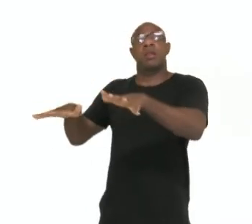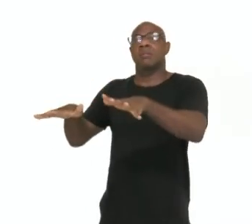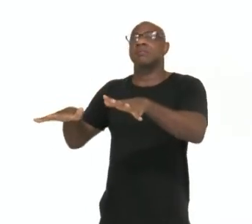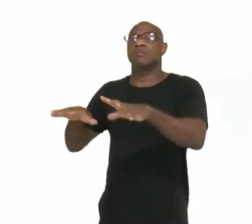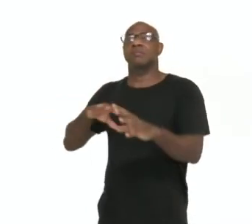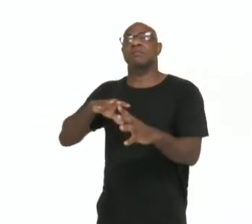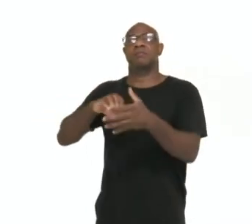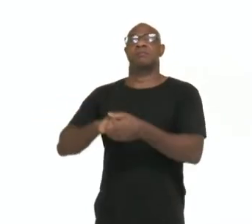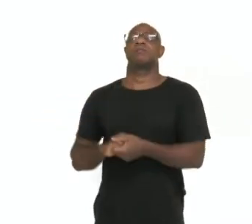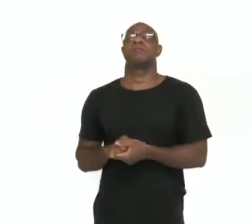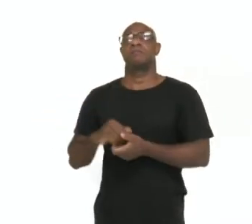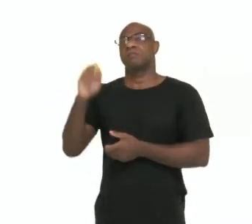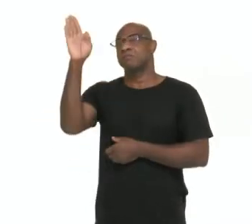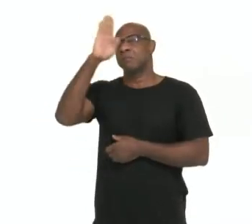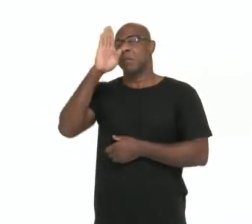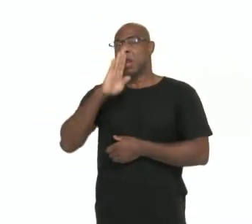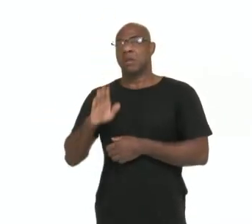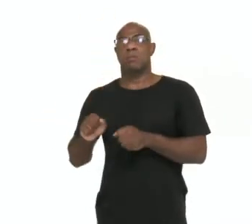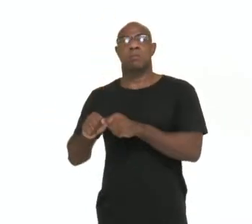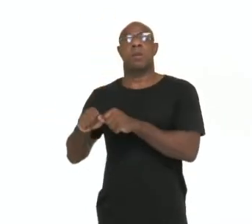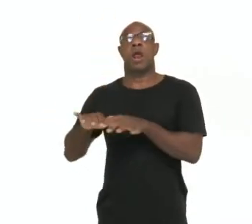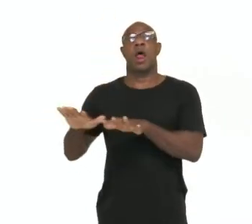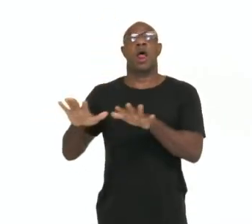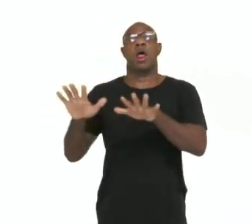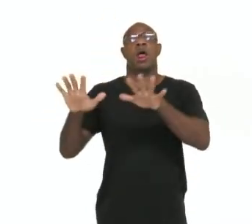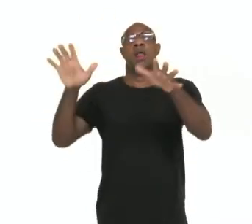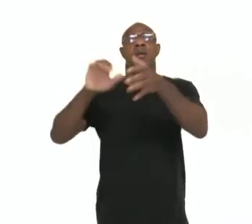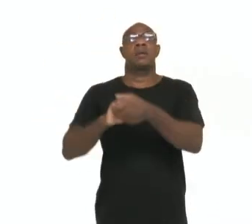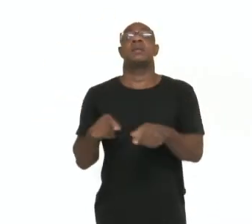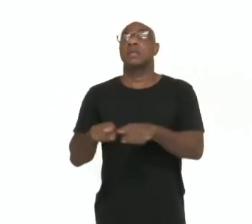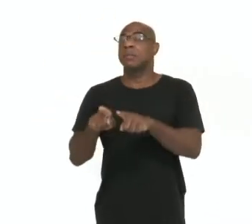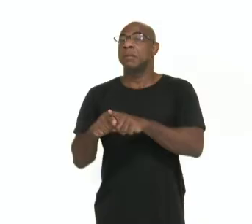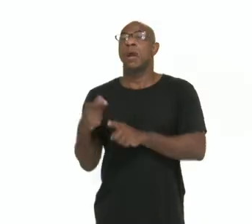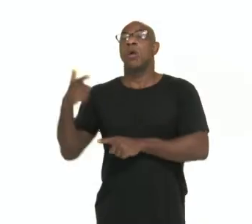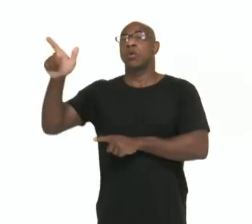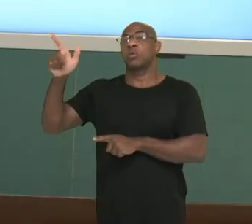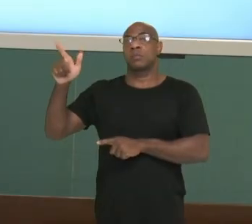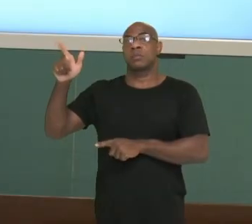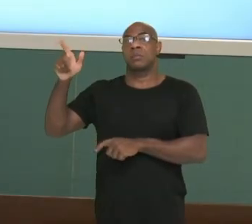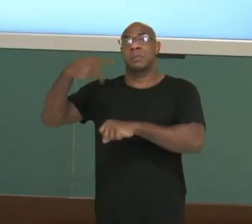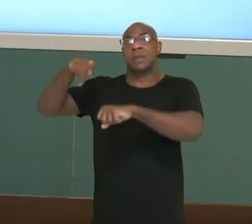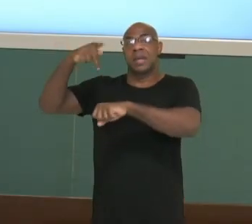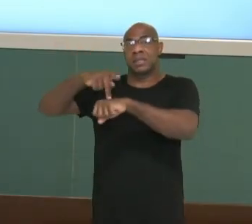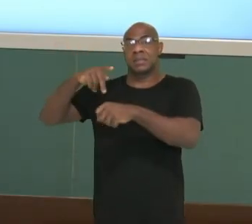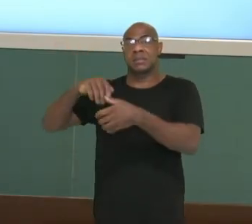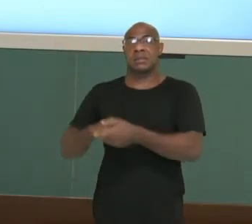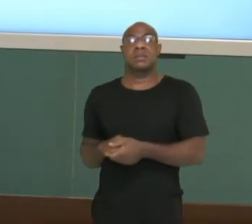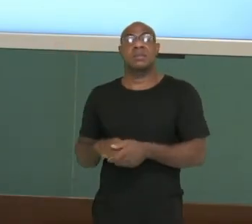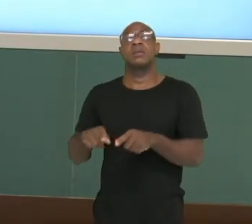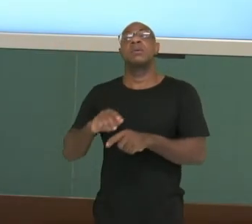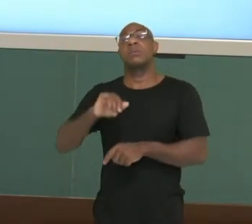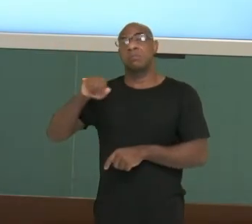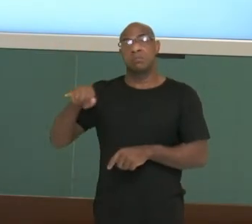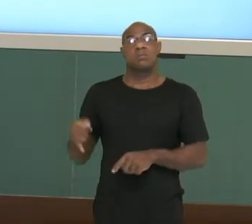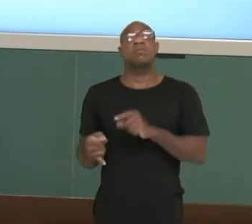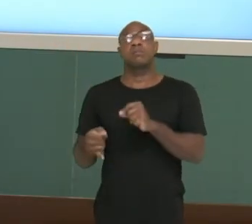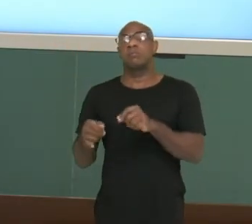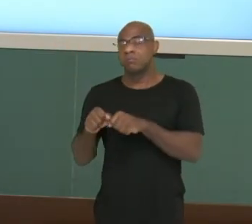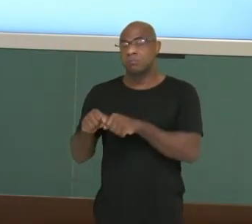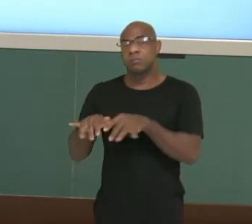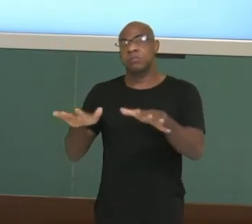partes do território nacional, inclusive para outros países, ou ainda sendo proveniente de